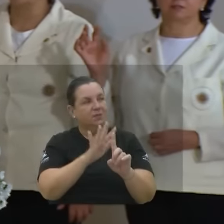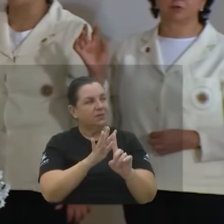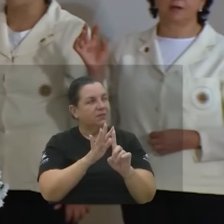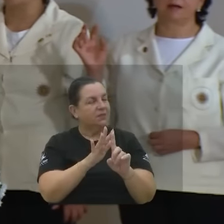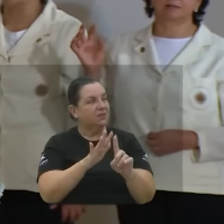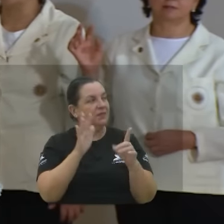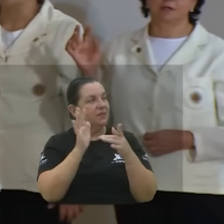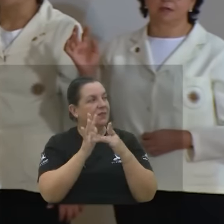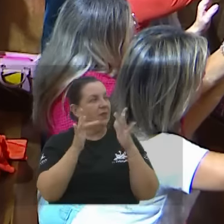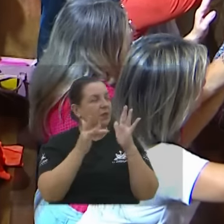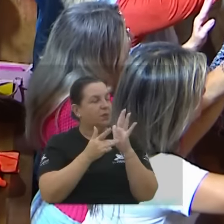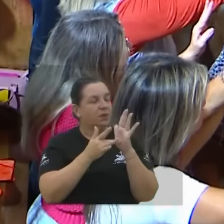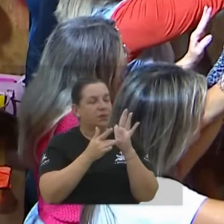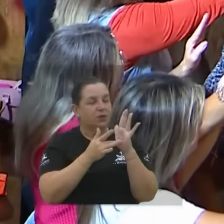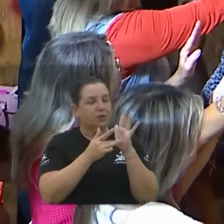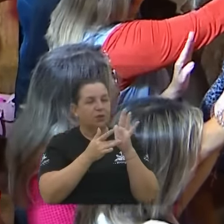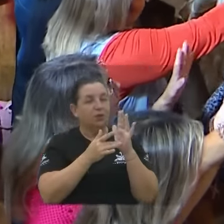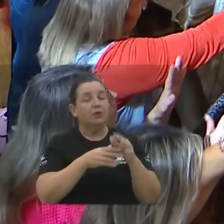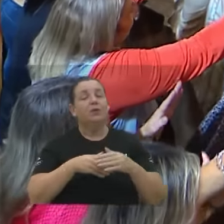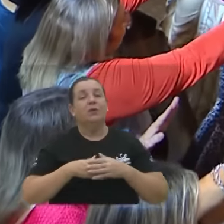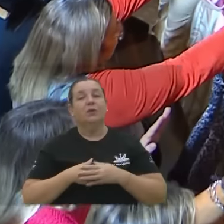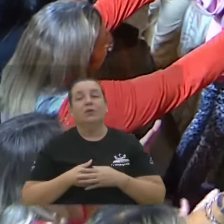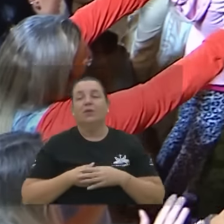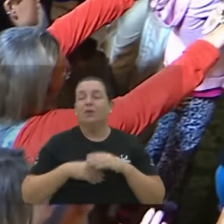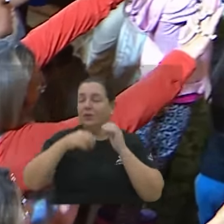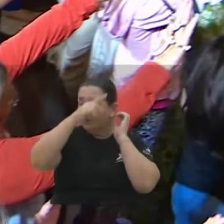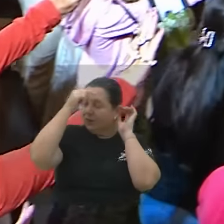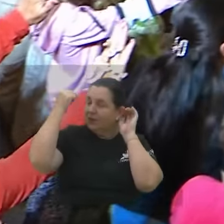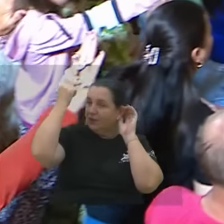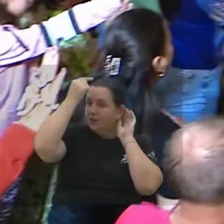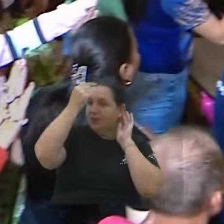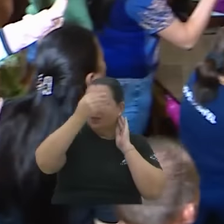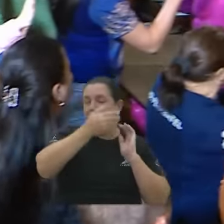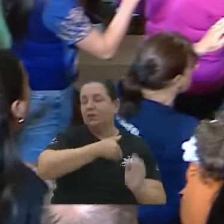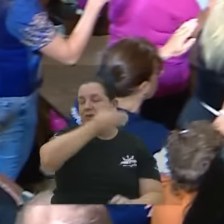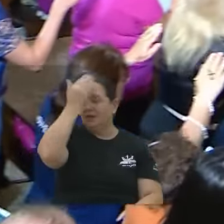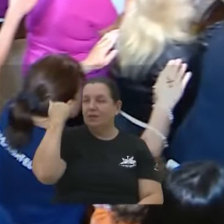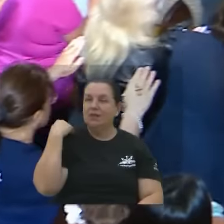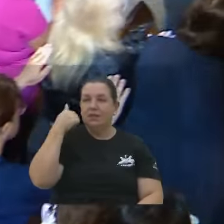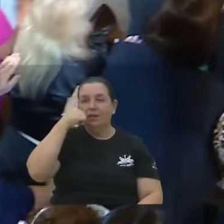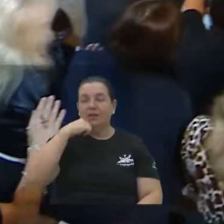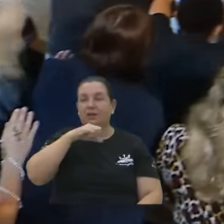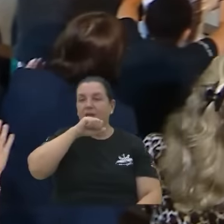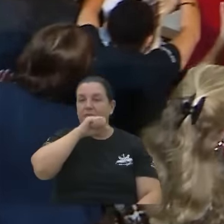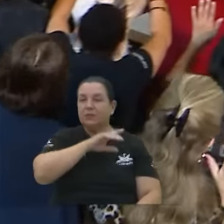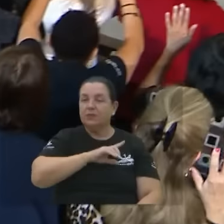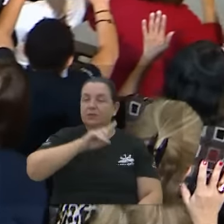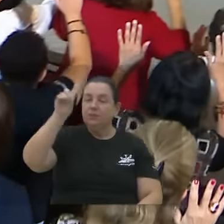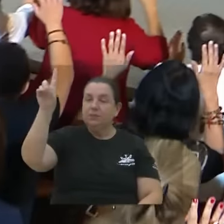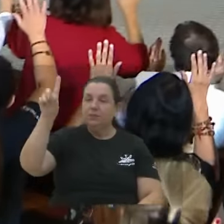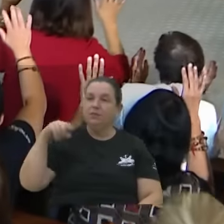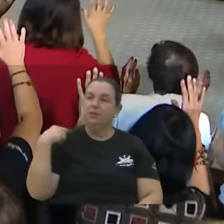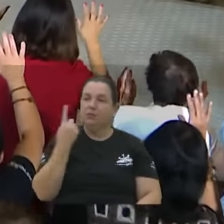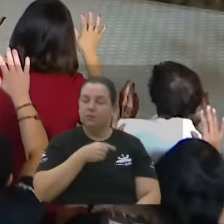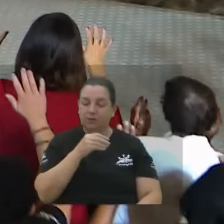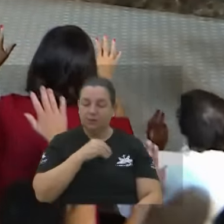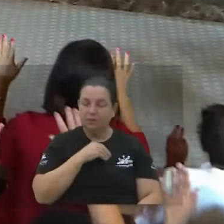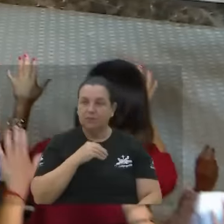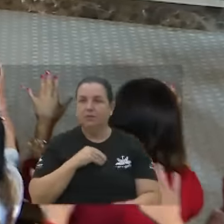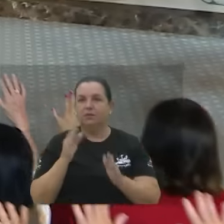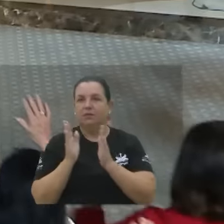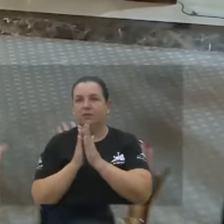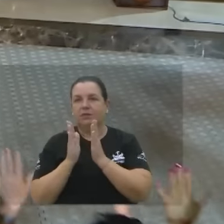as mulheres, e bendito é o fruto do vosso ventre, Jesus. Santa Maria, Mãe de